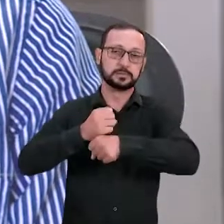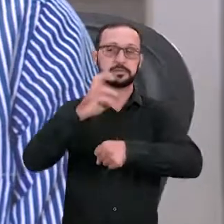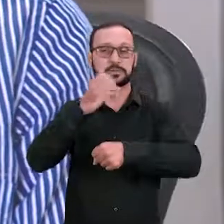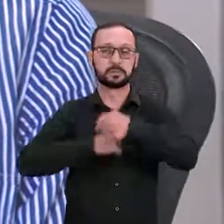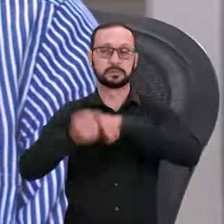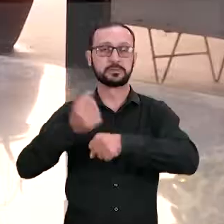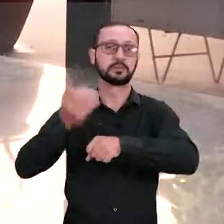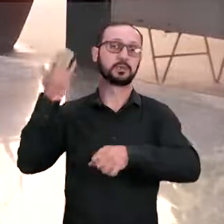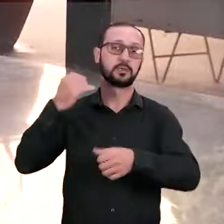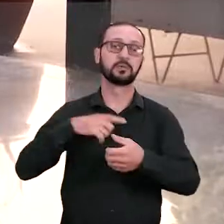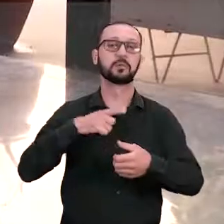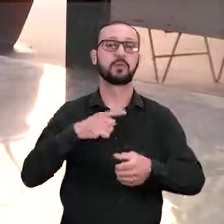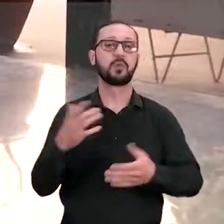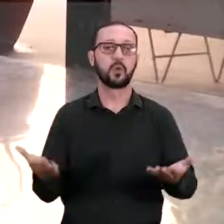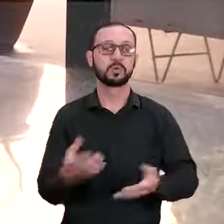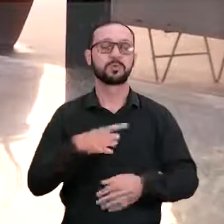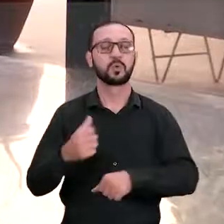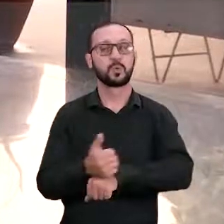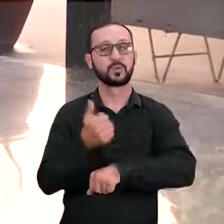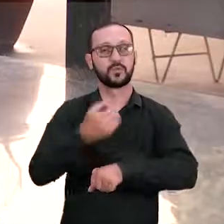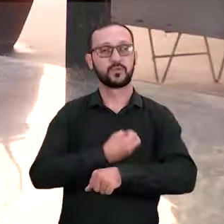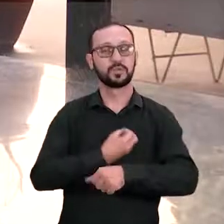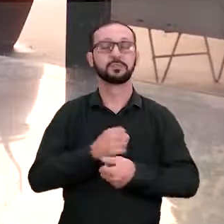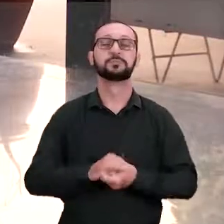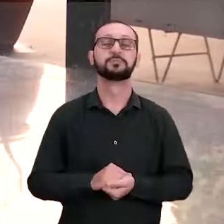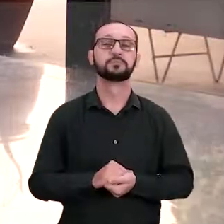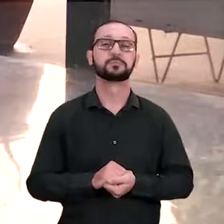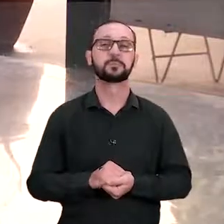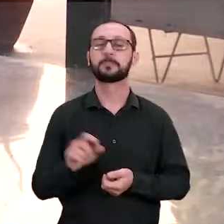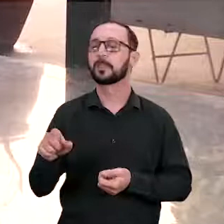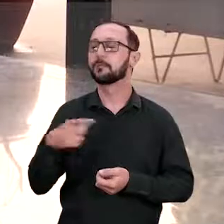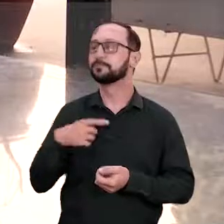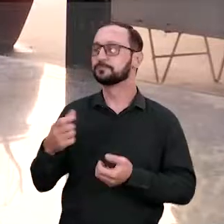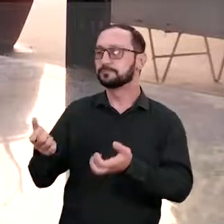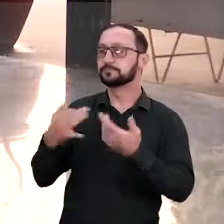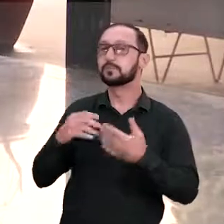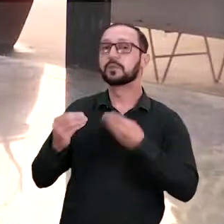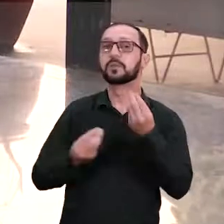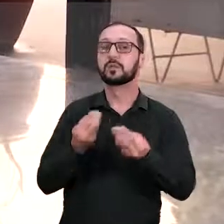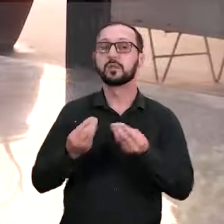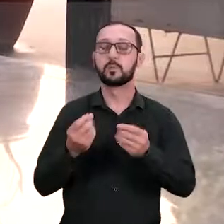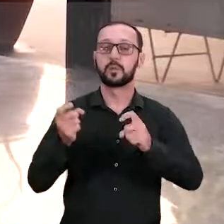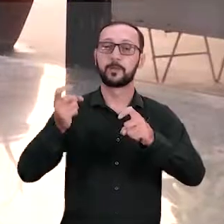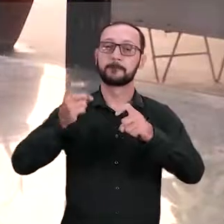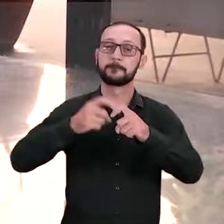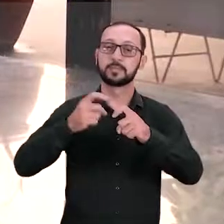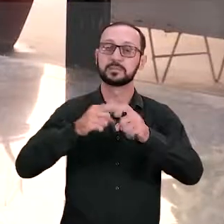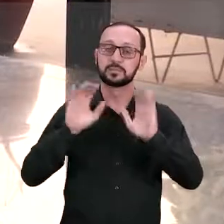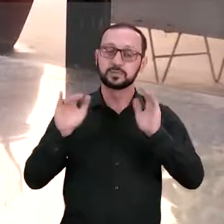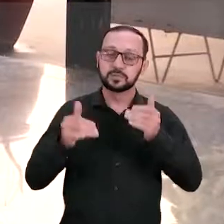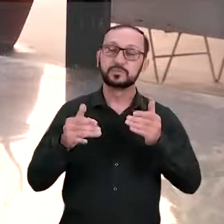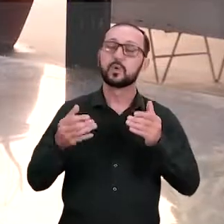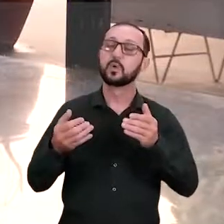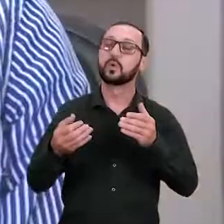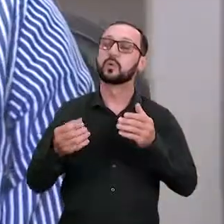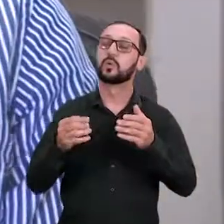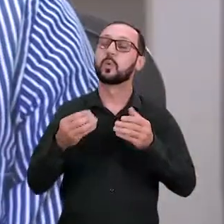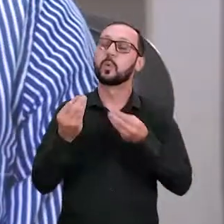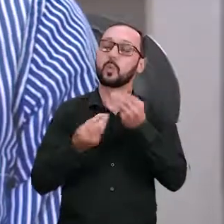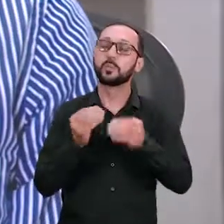50 anos atrás. Então deu mais qualidade de vida, né? Doutor, o que a gente pode esperar da medicina nesse